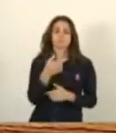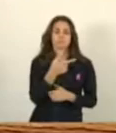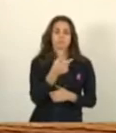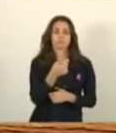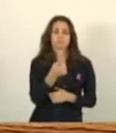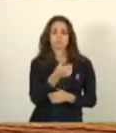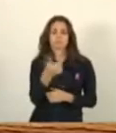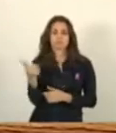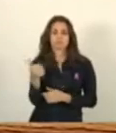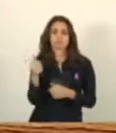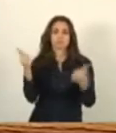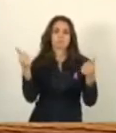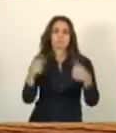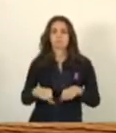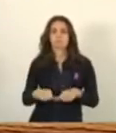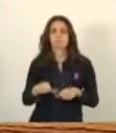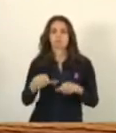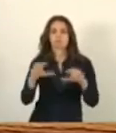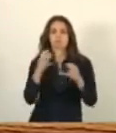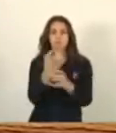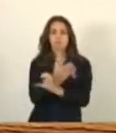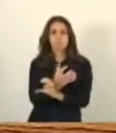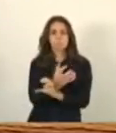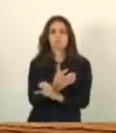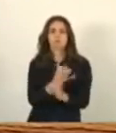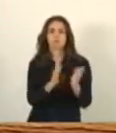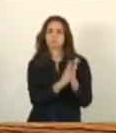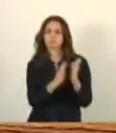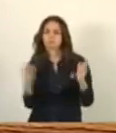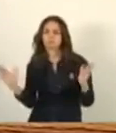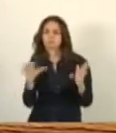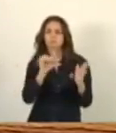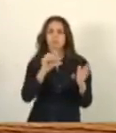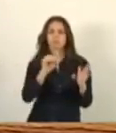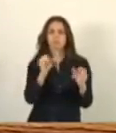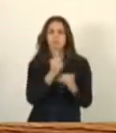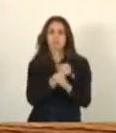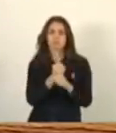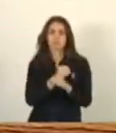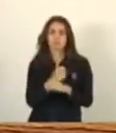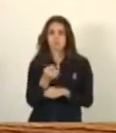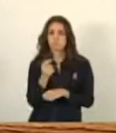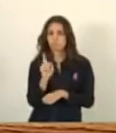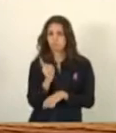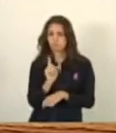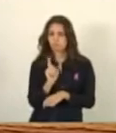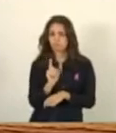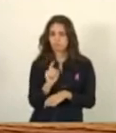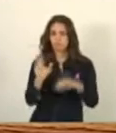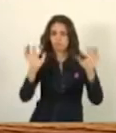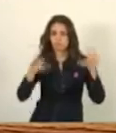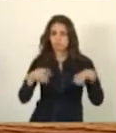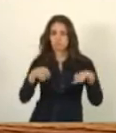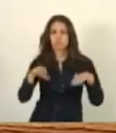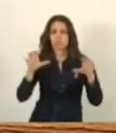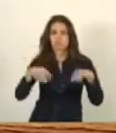mais perversa estiagem dos últimos 90 anos. Isso não é pouca coisa não. As chuvas dos últimos dias começam a trazer,